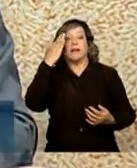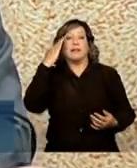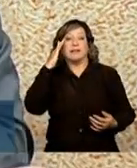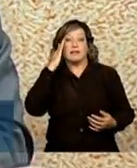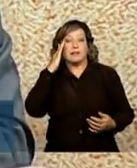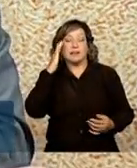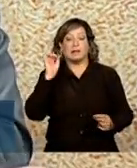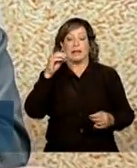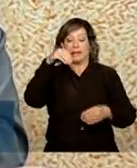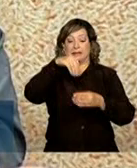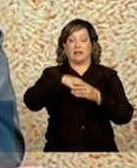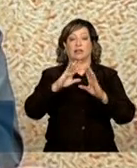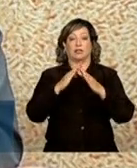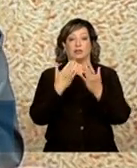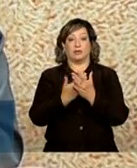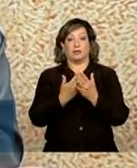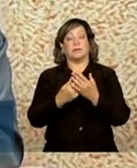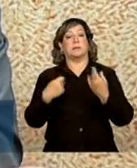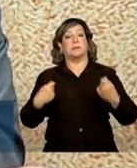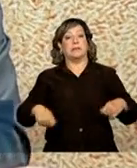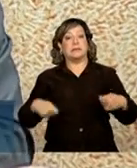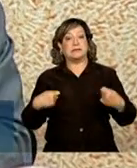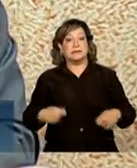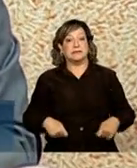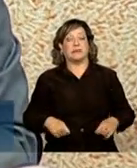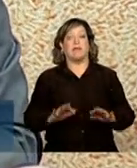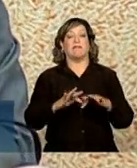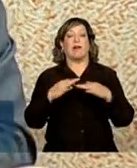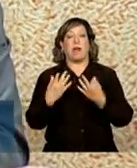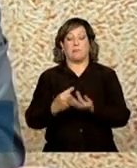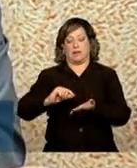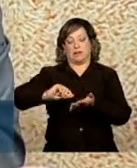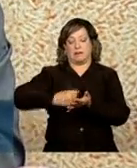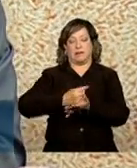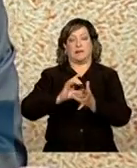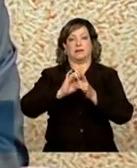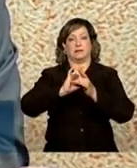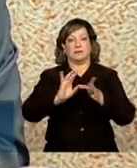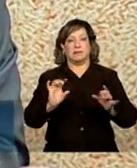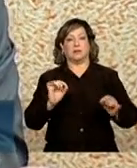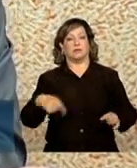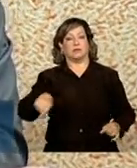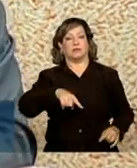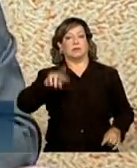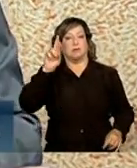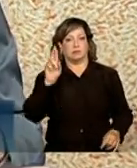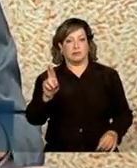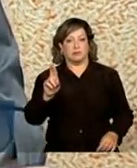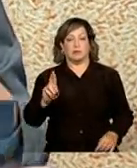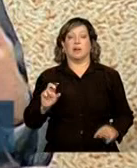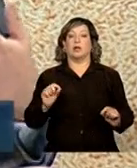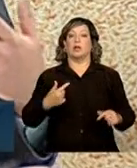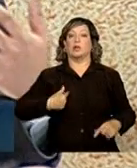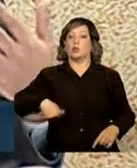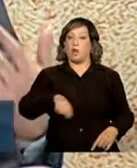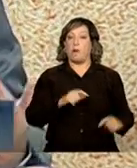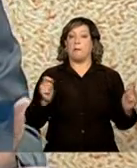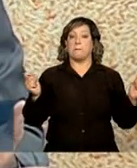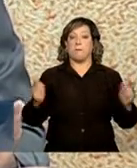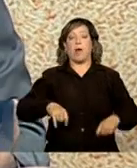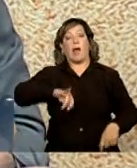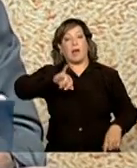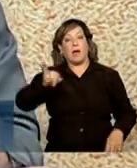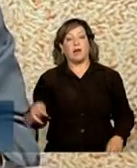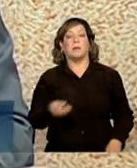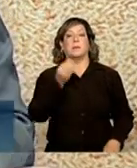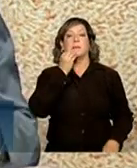escola precisa da autorização da família dos Pais e dos responsáveis e que a gente possa aproveitar